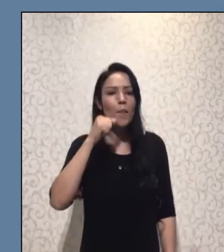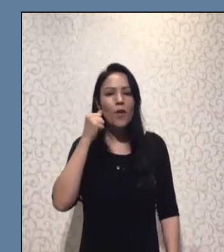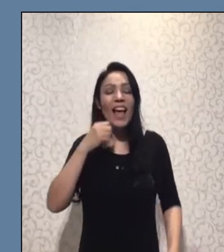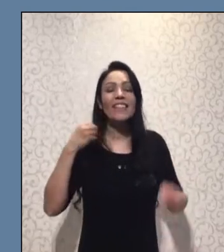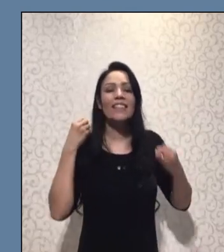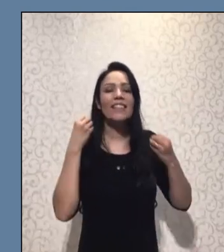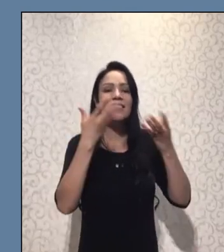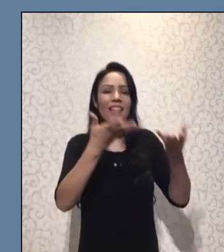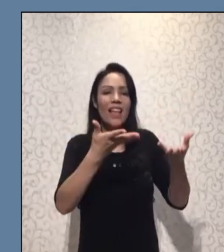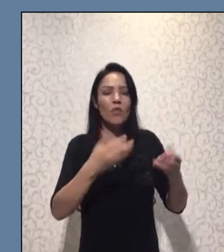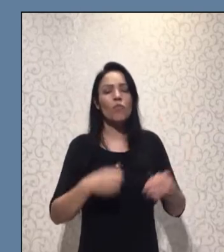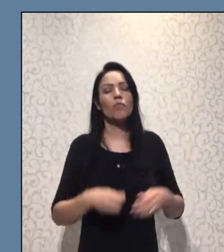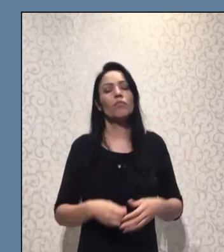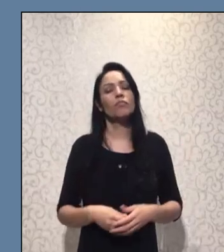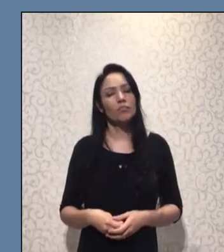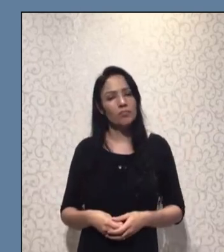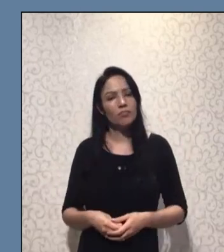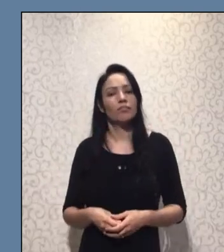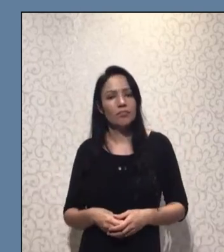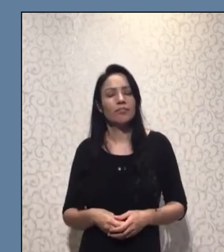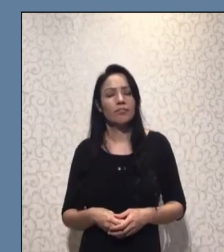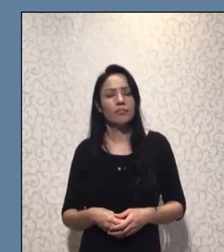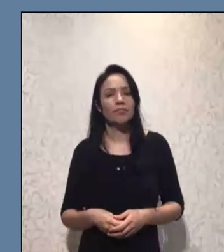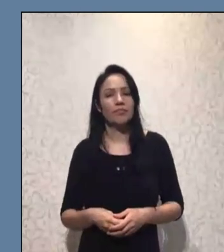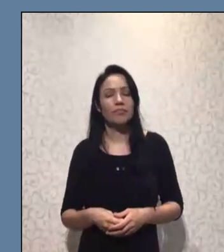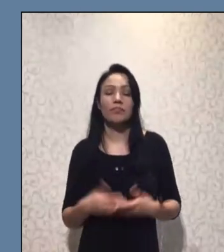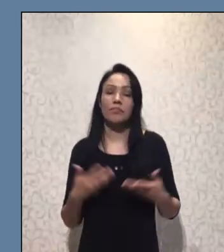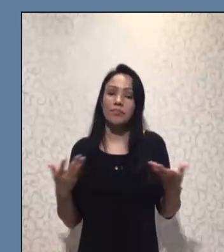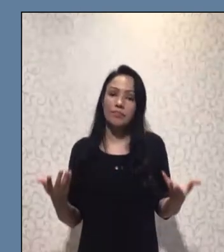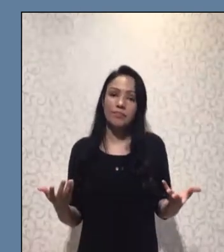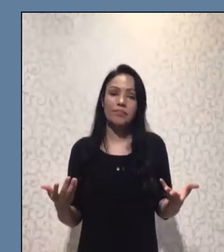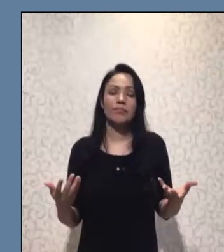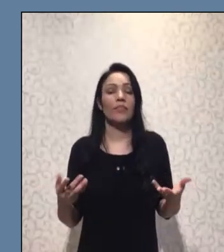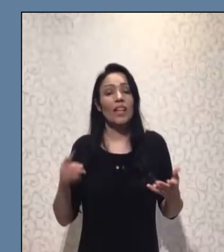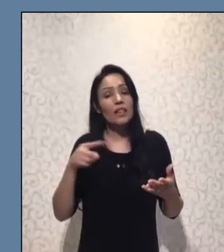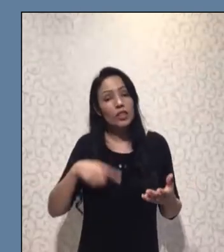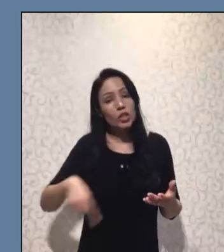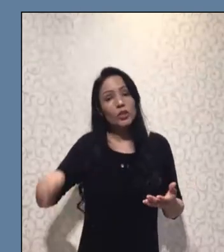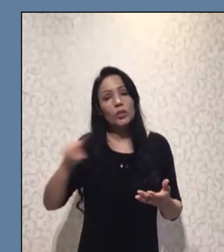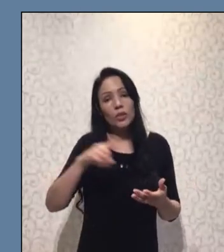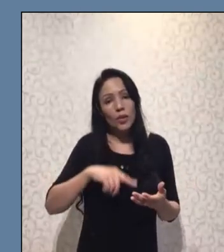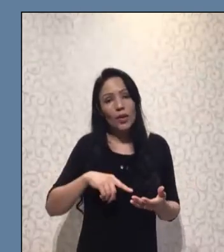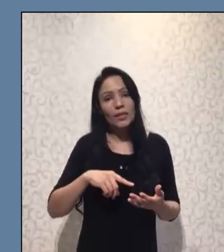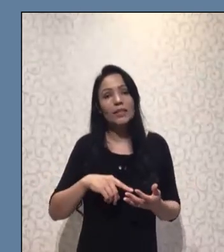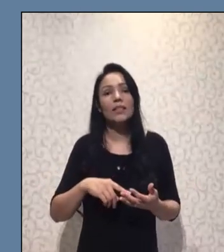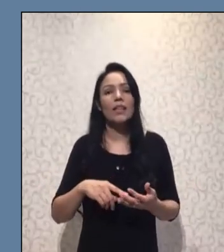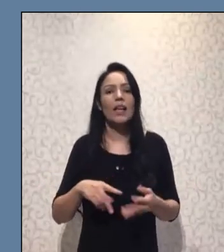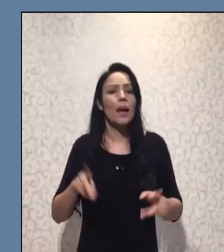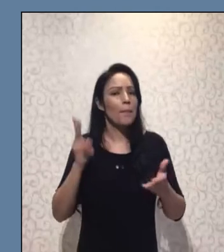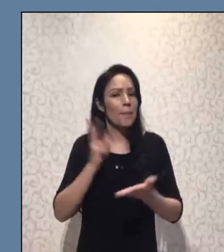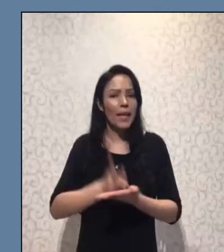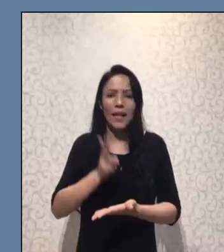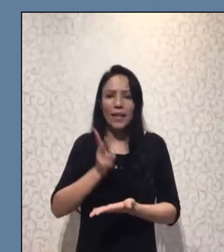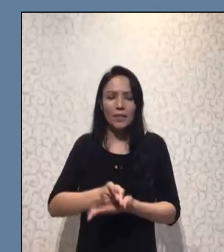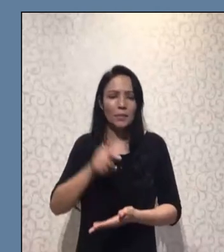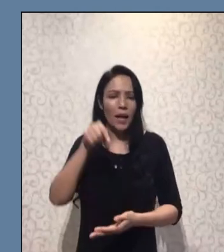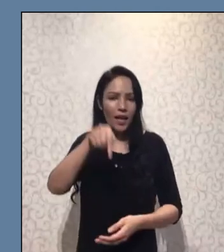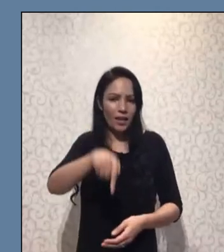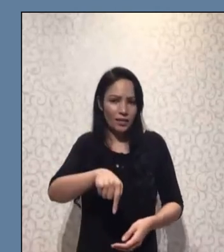museu fazer isso. Enquanto que nós, essa mesma elite aqui no Brasil, de uma maneira